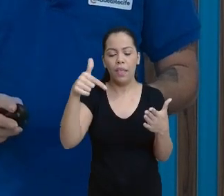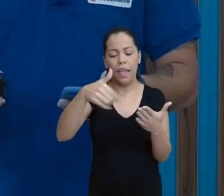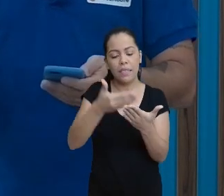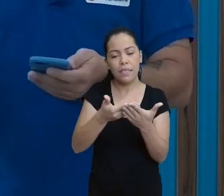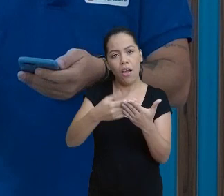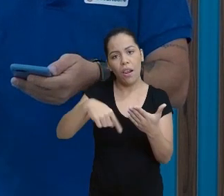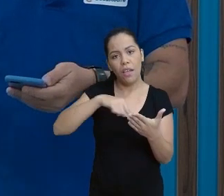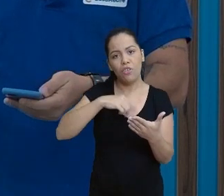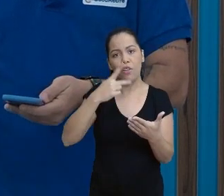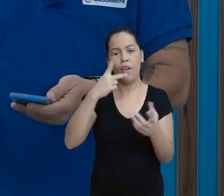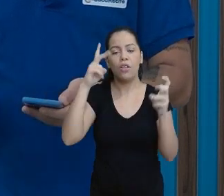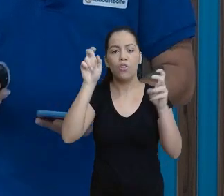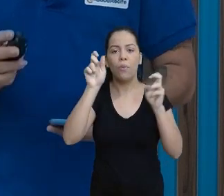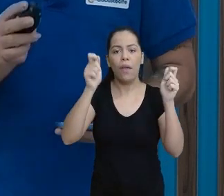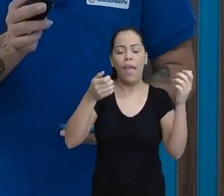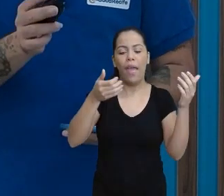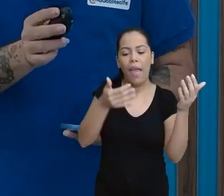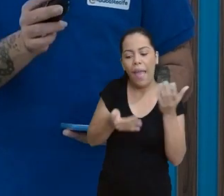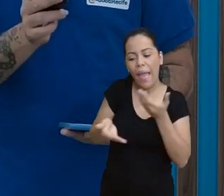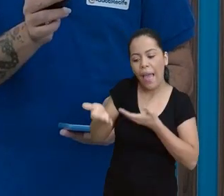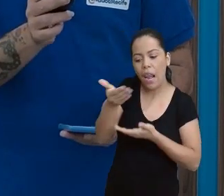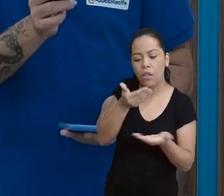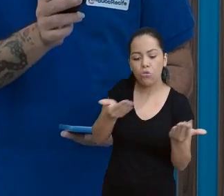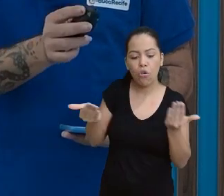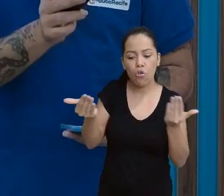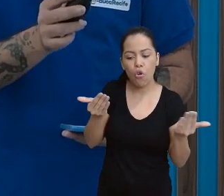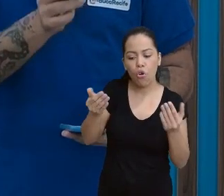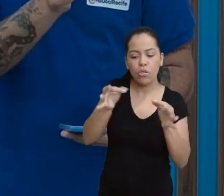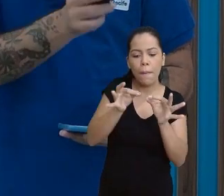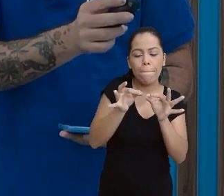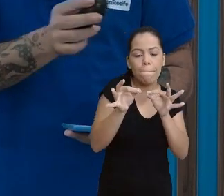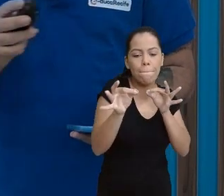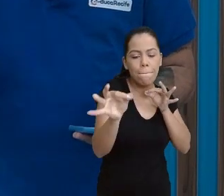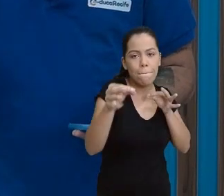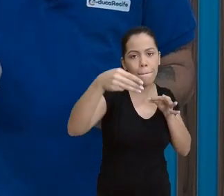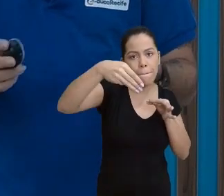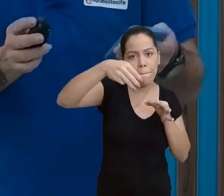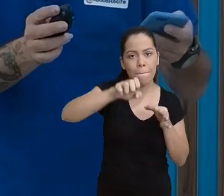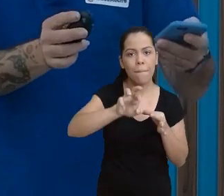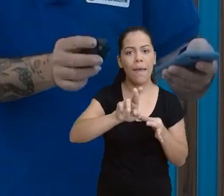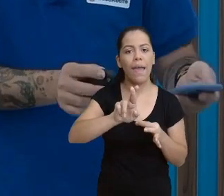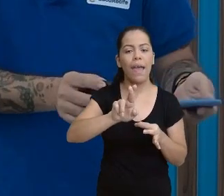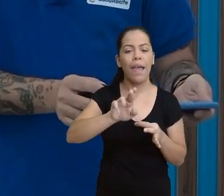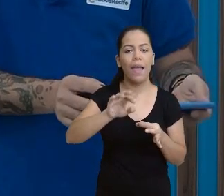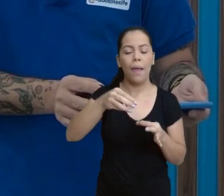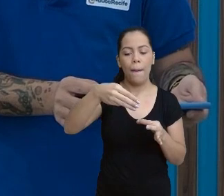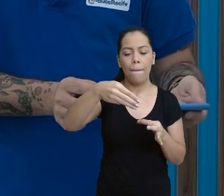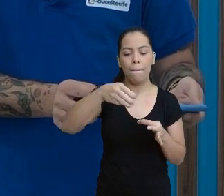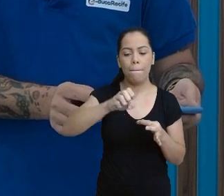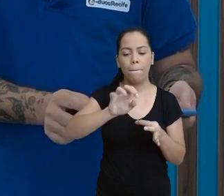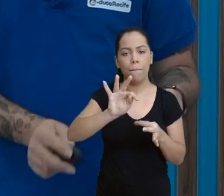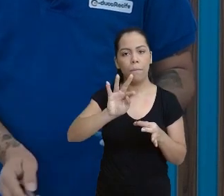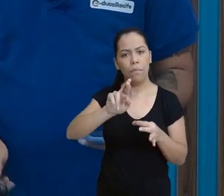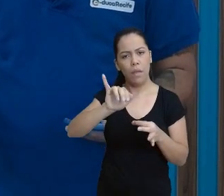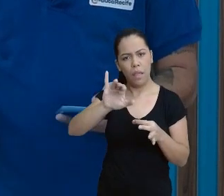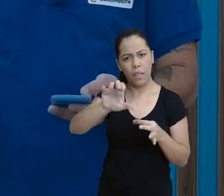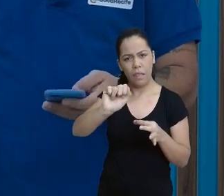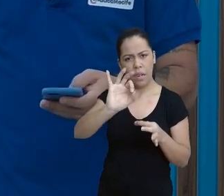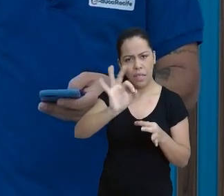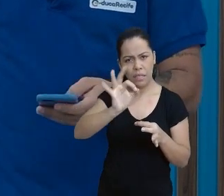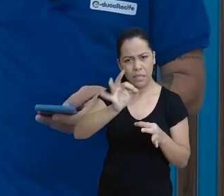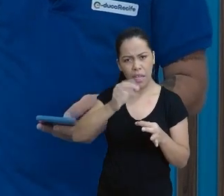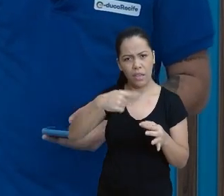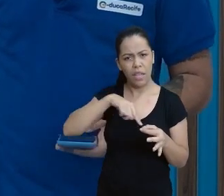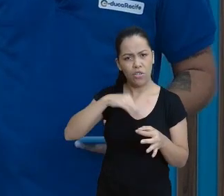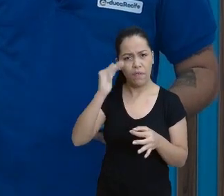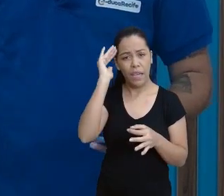métricas. Vai chegar um momento da aula que a gente vai explicar exatamente por que o nome desse assunto se chama relações métricas, tá certo? Então,